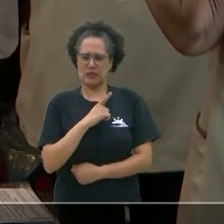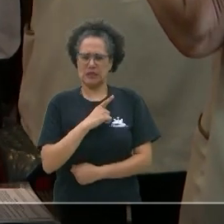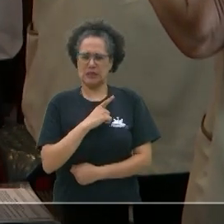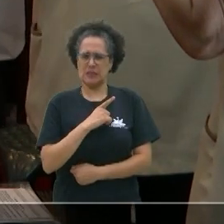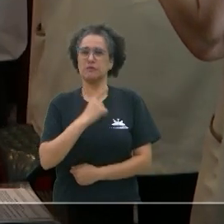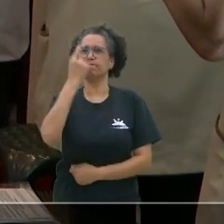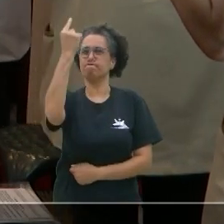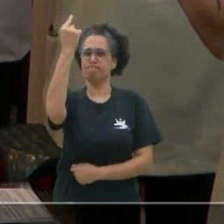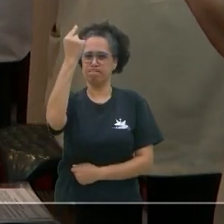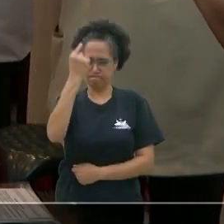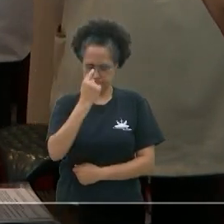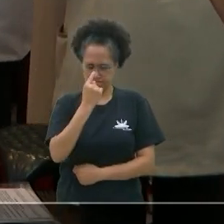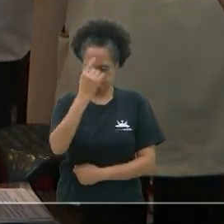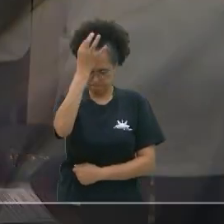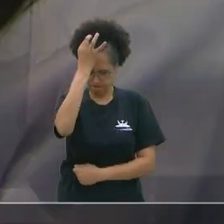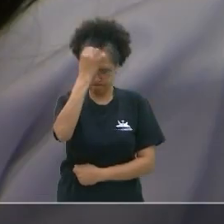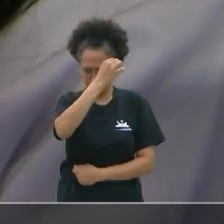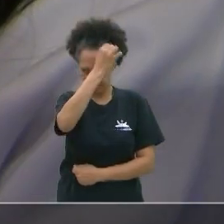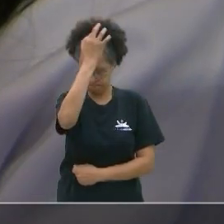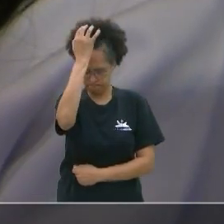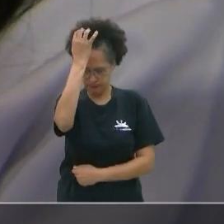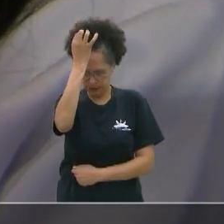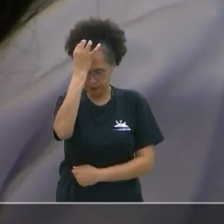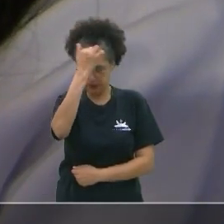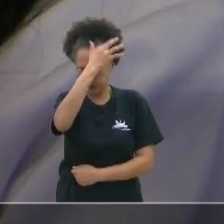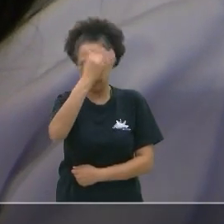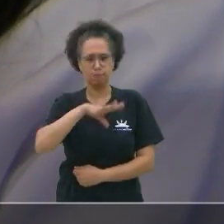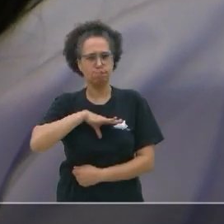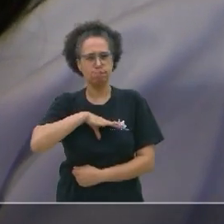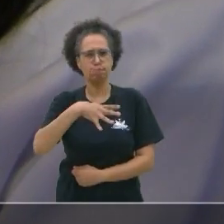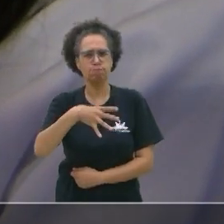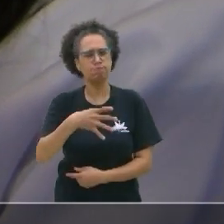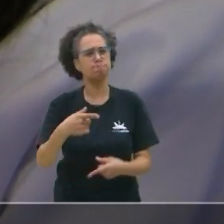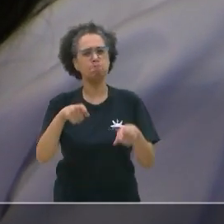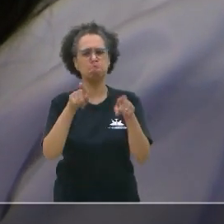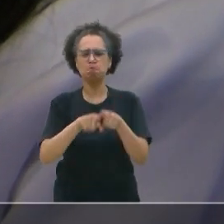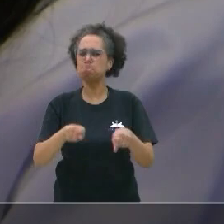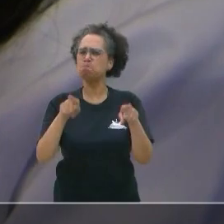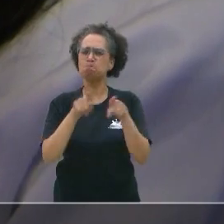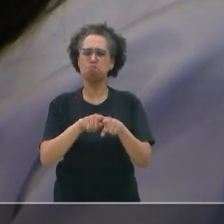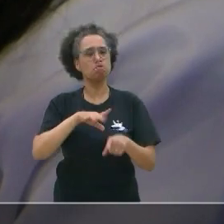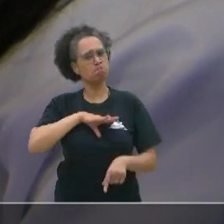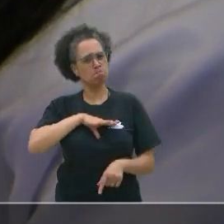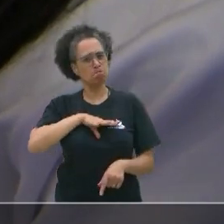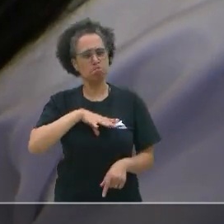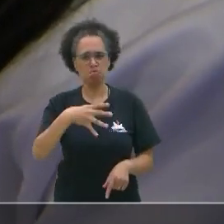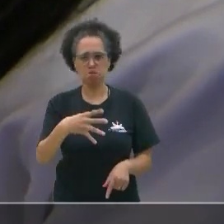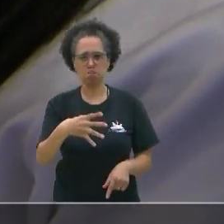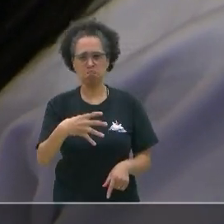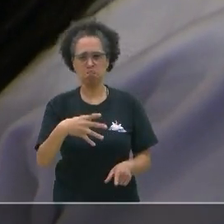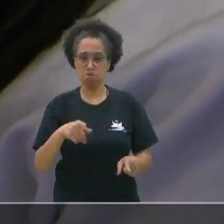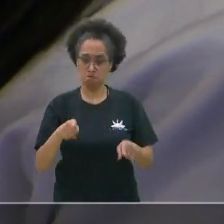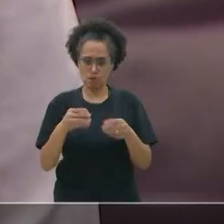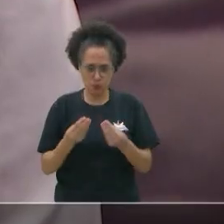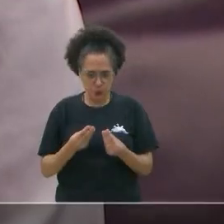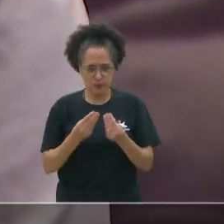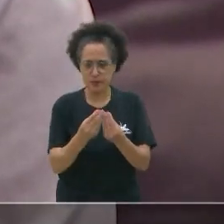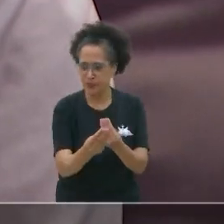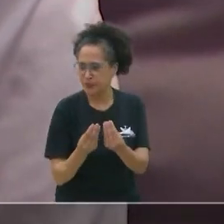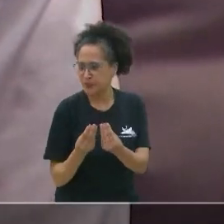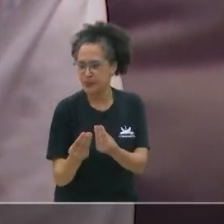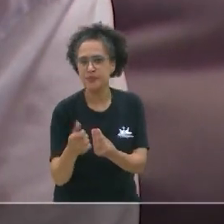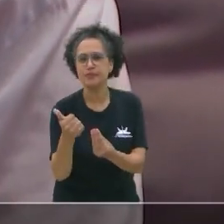Teu Espírito Santo de coragem. A mesma coragem que foi colocada no coração dos apóstolos. E